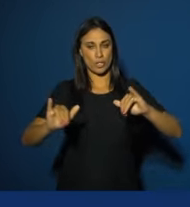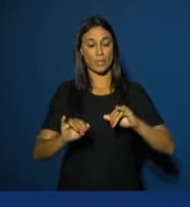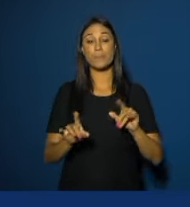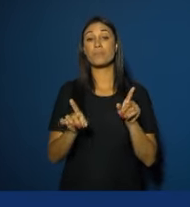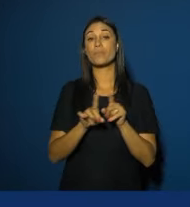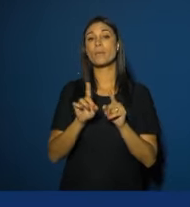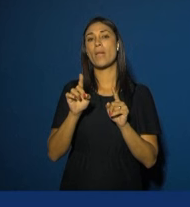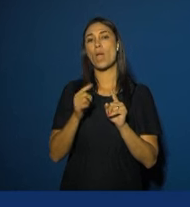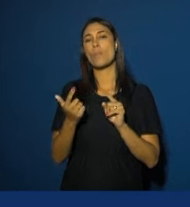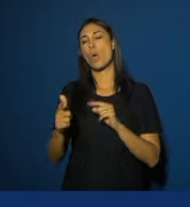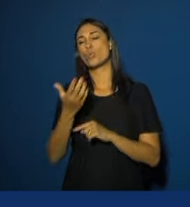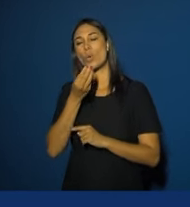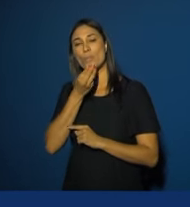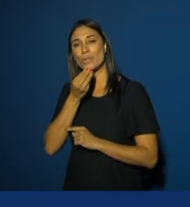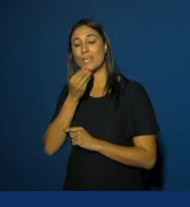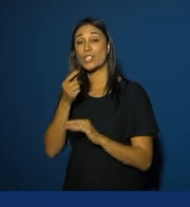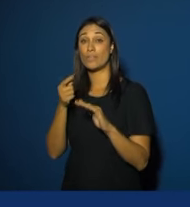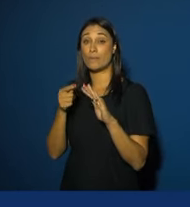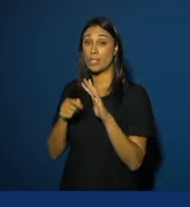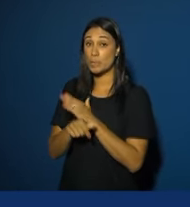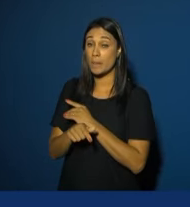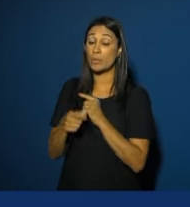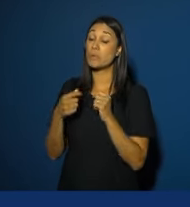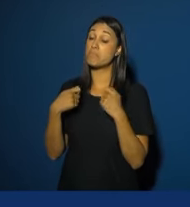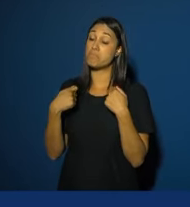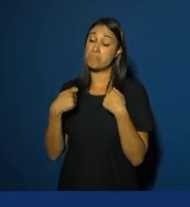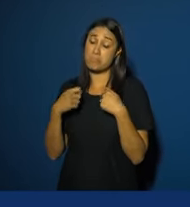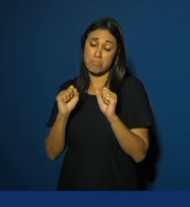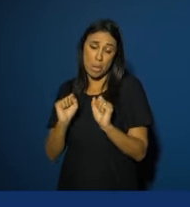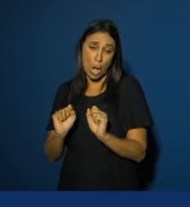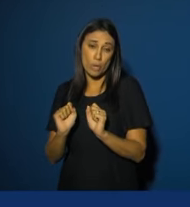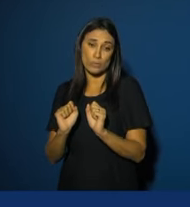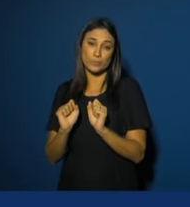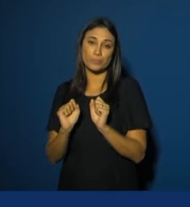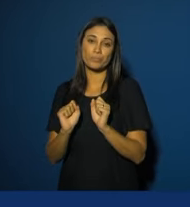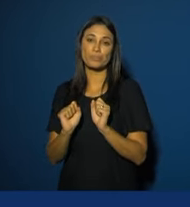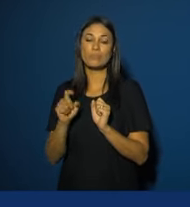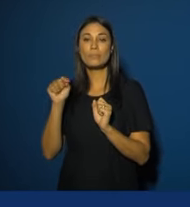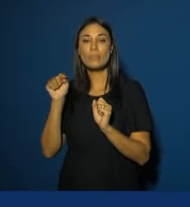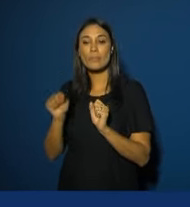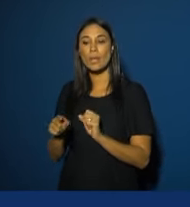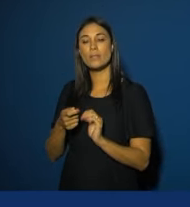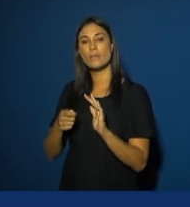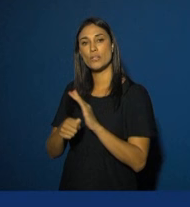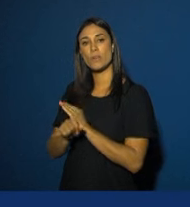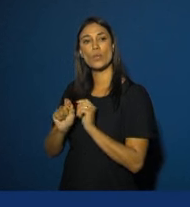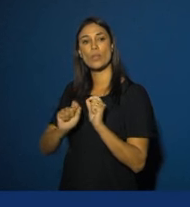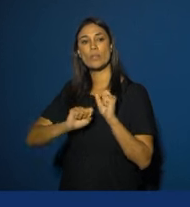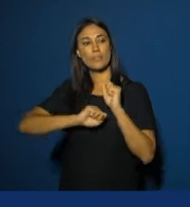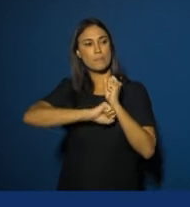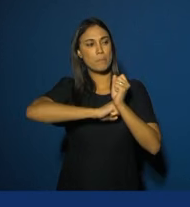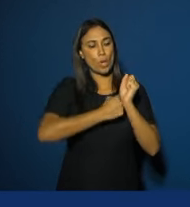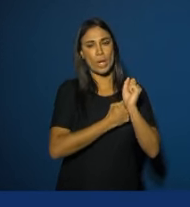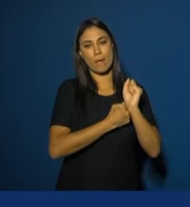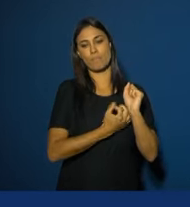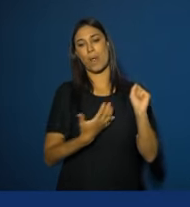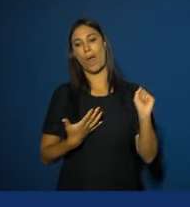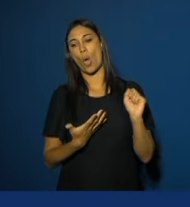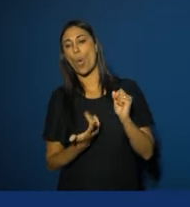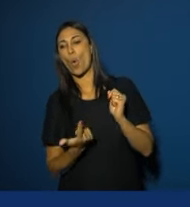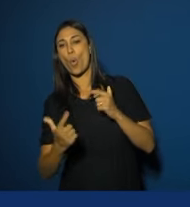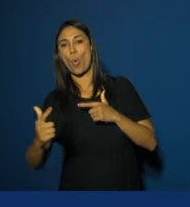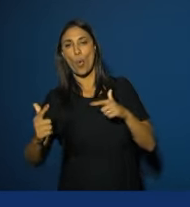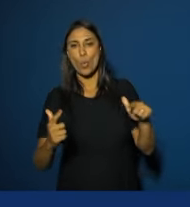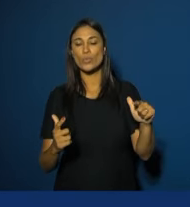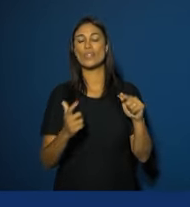essa é uma outra grande oportunidade de investimento que esse investimento destrava uma série de outros investimentos em